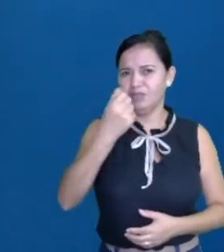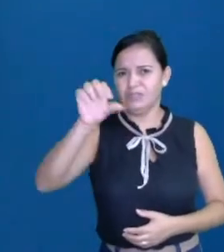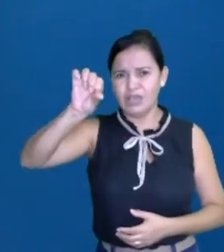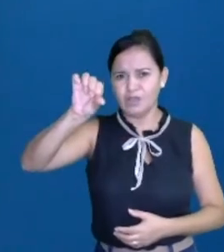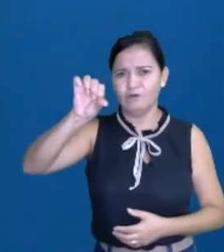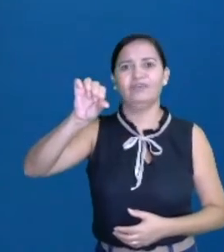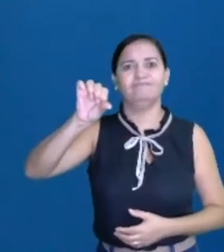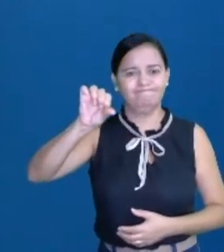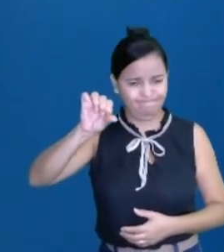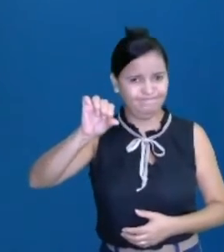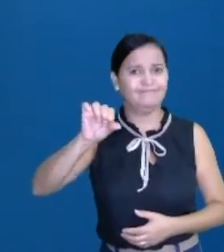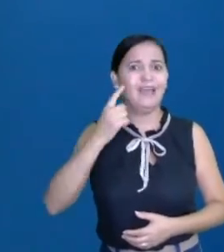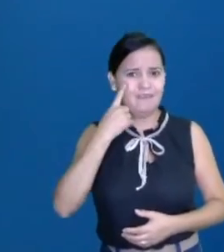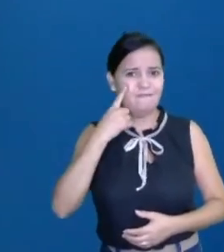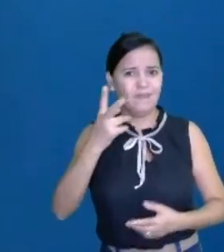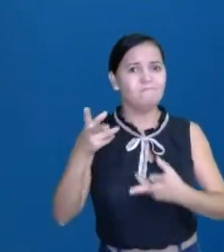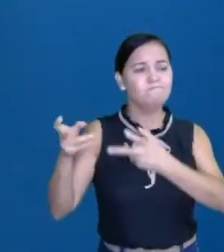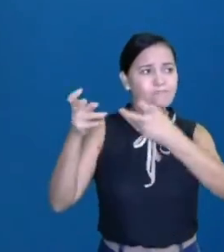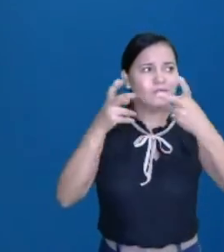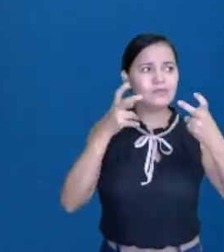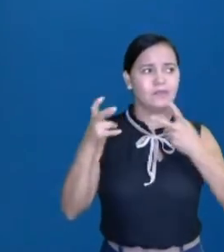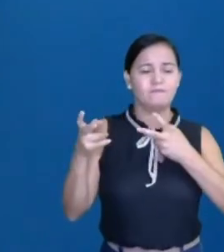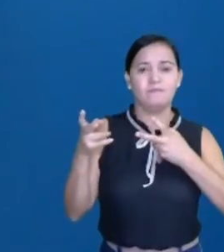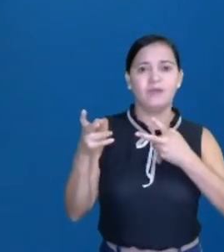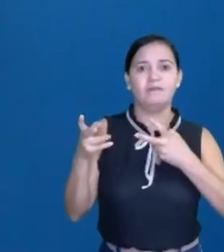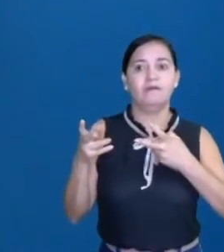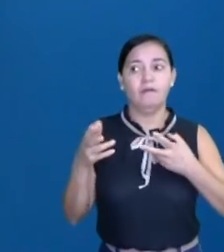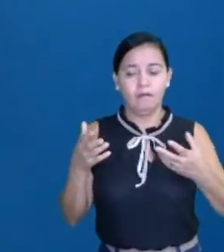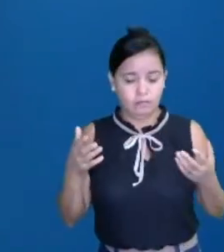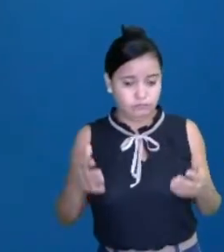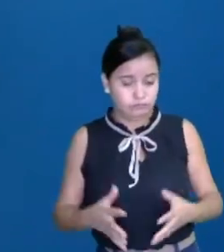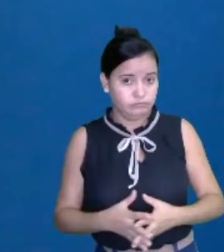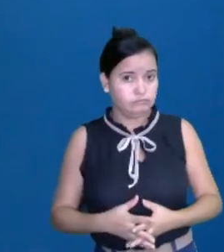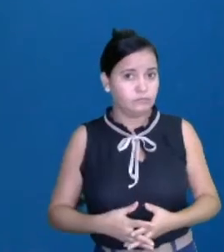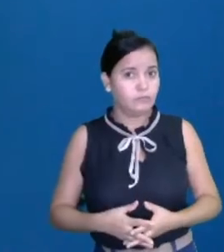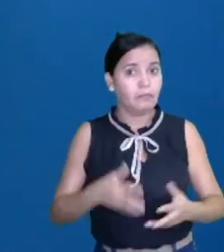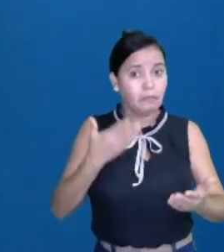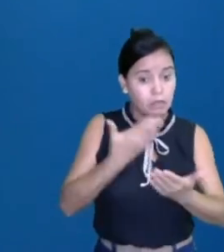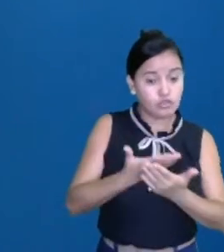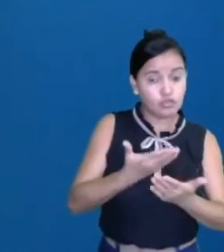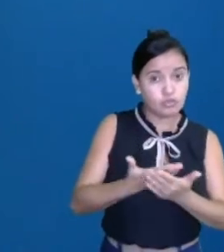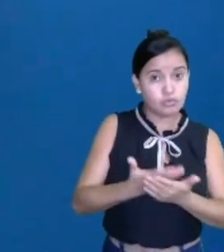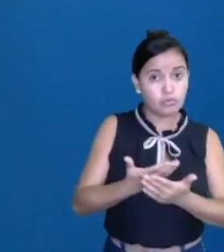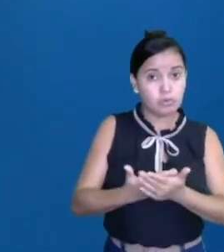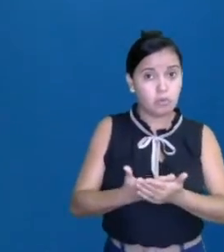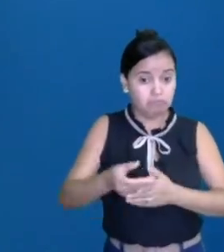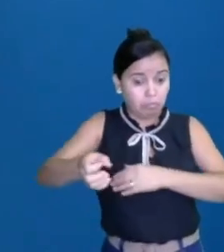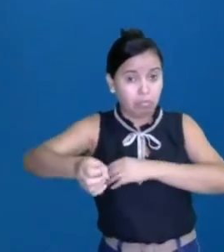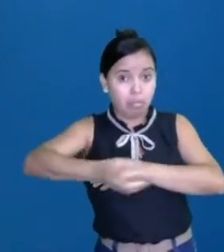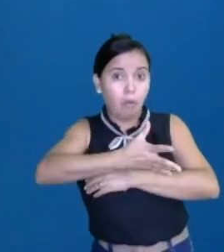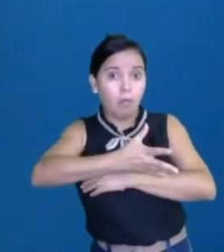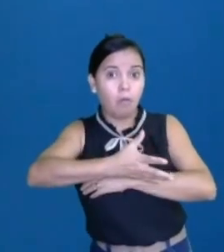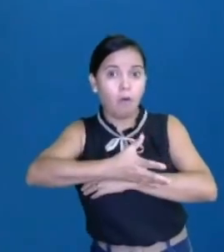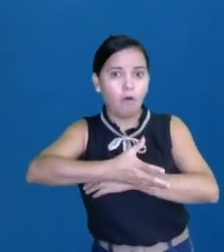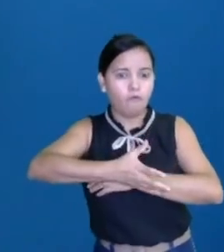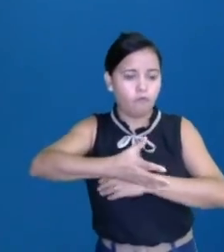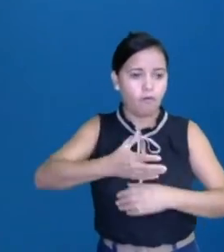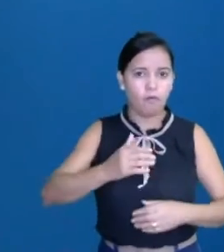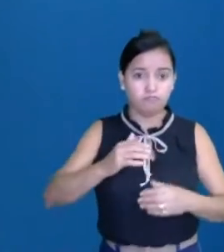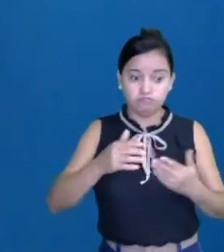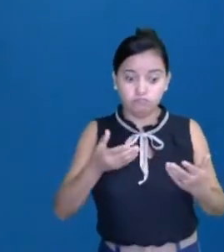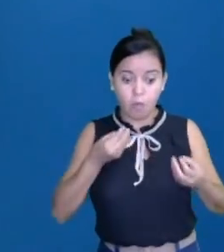E aí eu vou pedir para você, gente, foi visto recentemente que houve uma diminuição extremamente